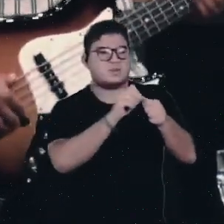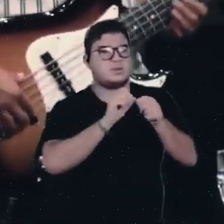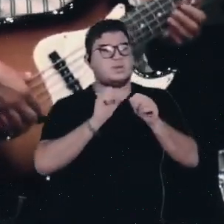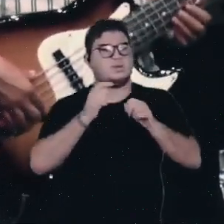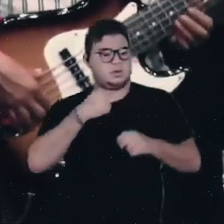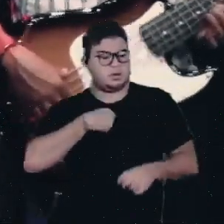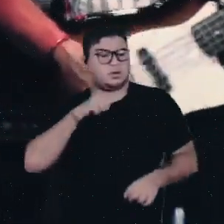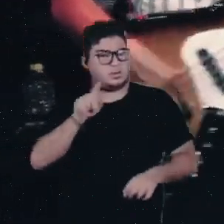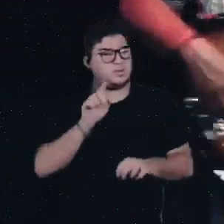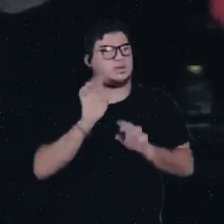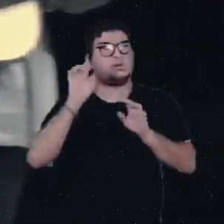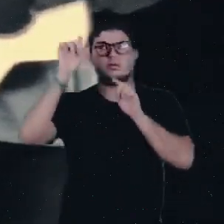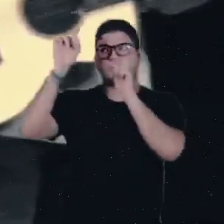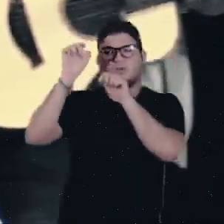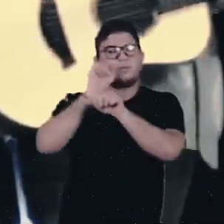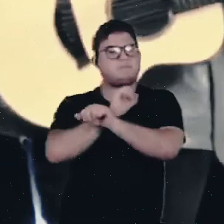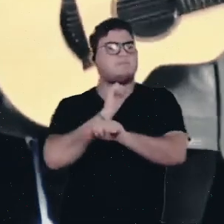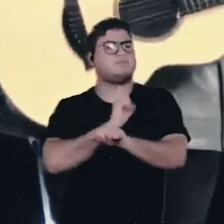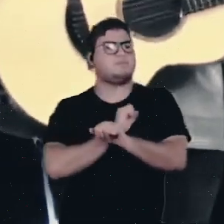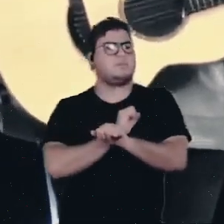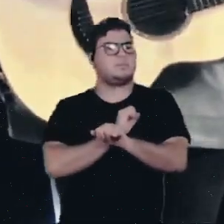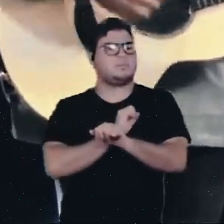peraí.